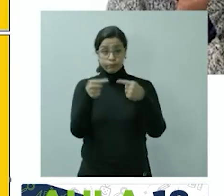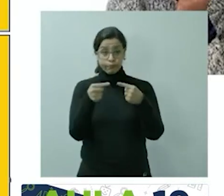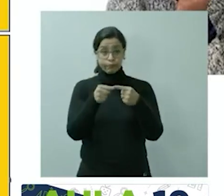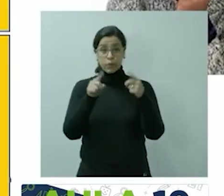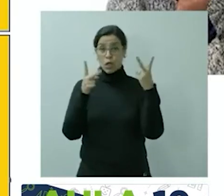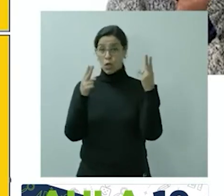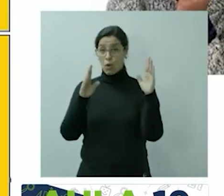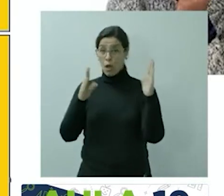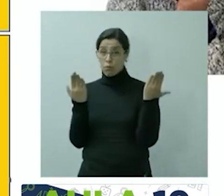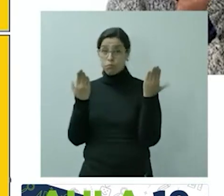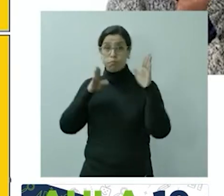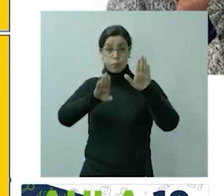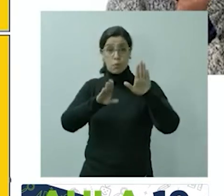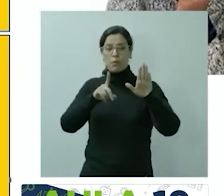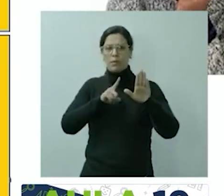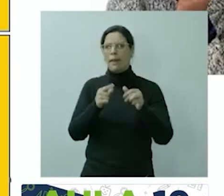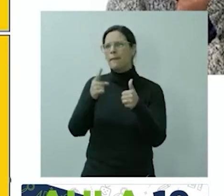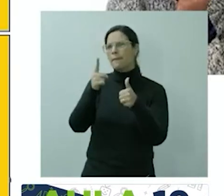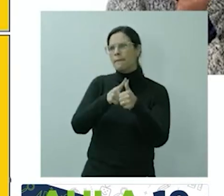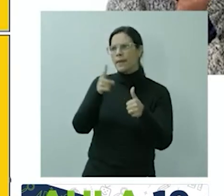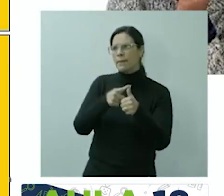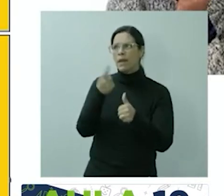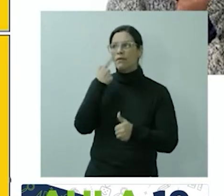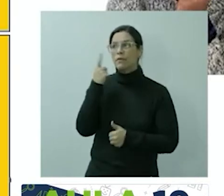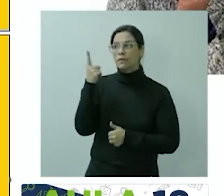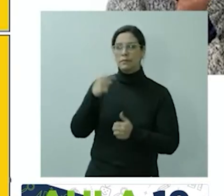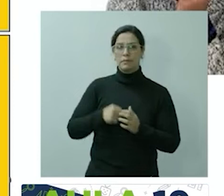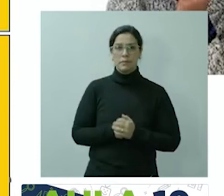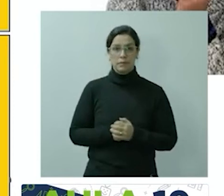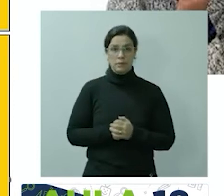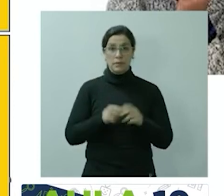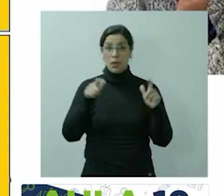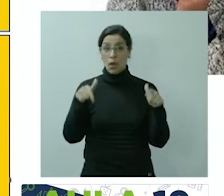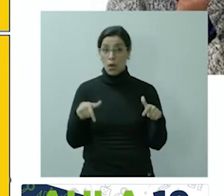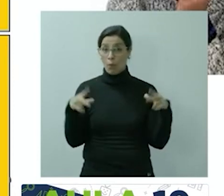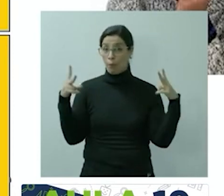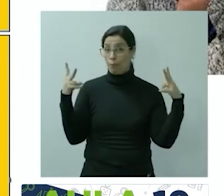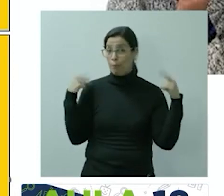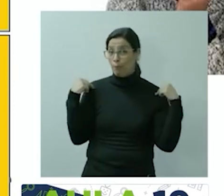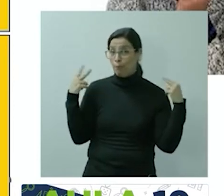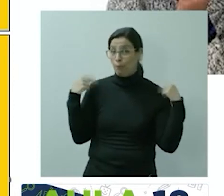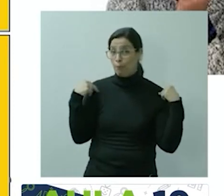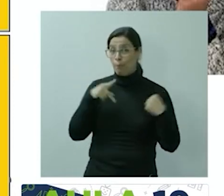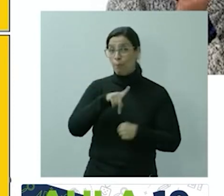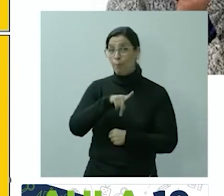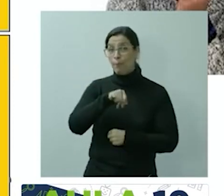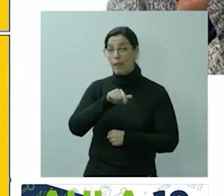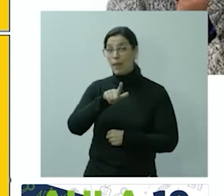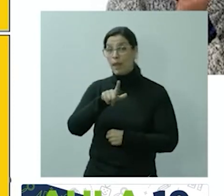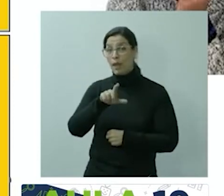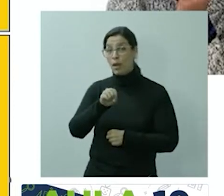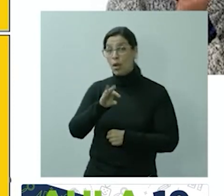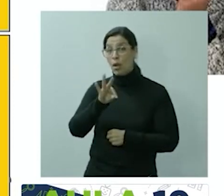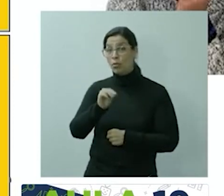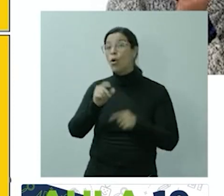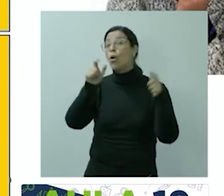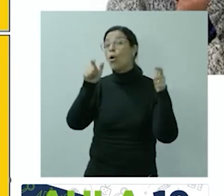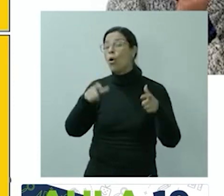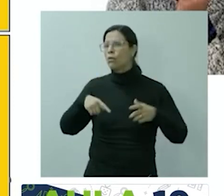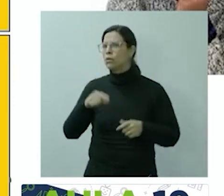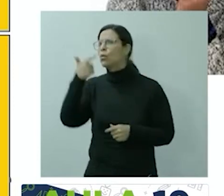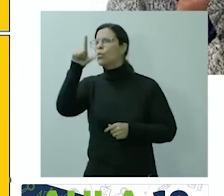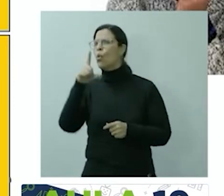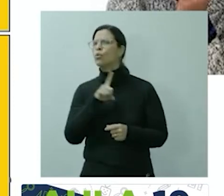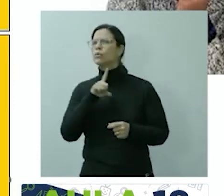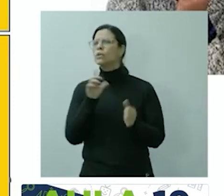par. Vou virar a primeira carta aqui. O piloto. Vocês lembram